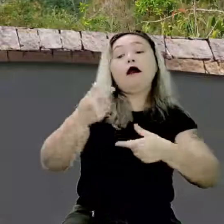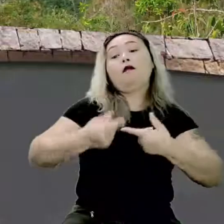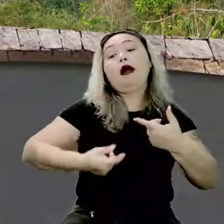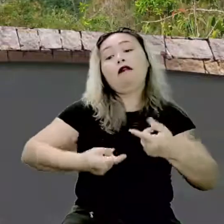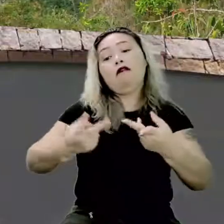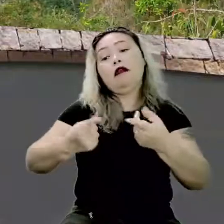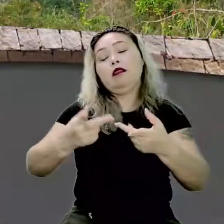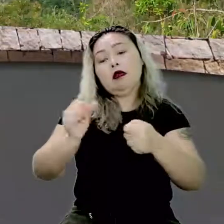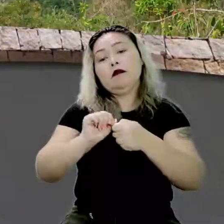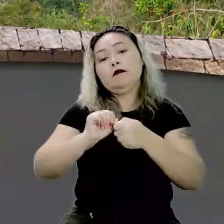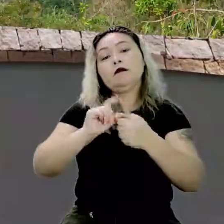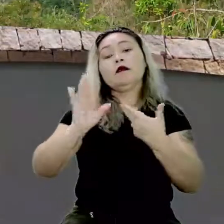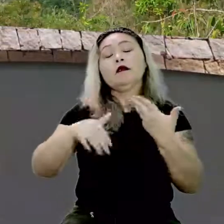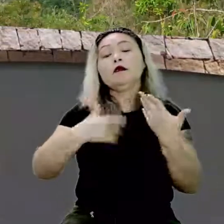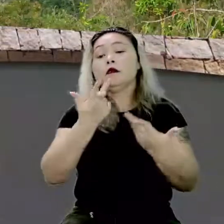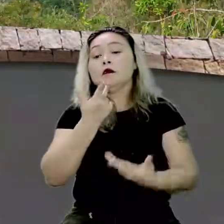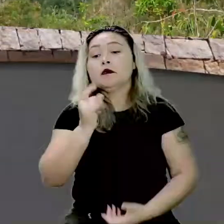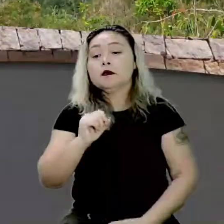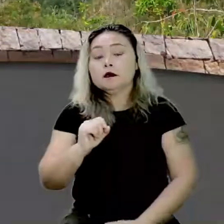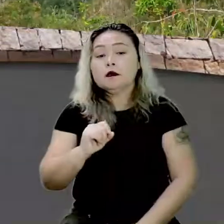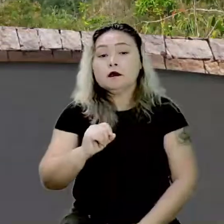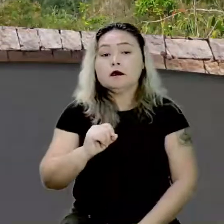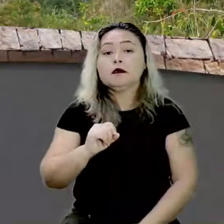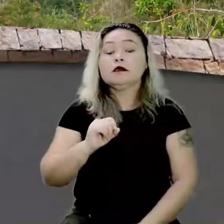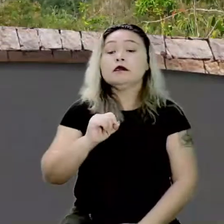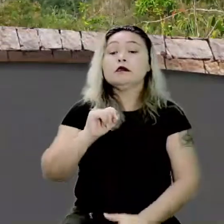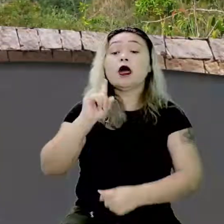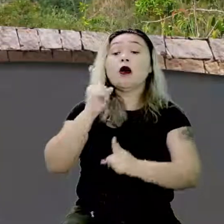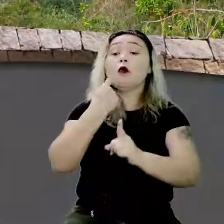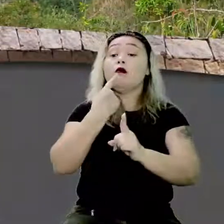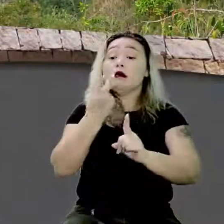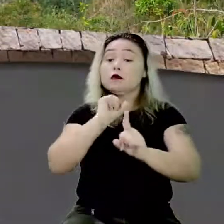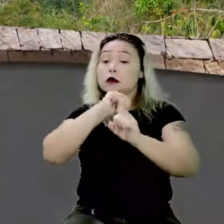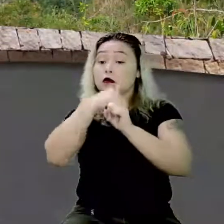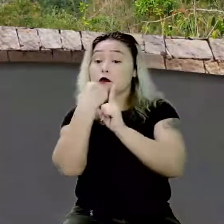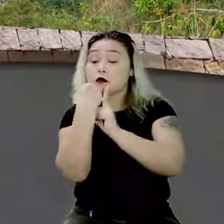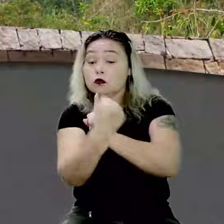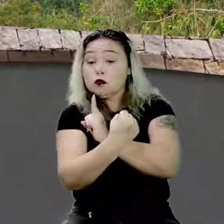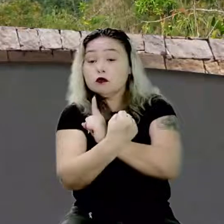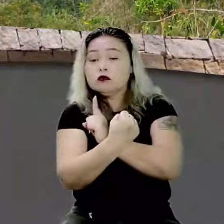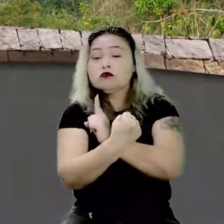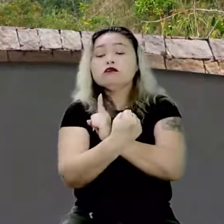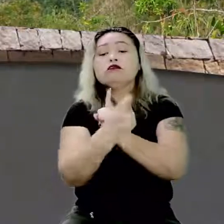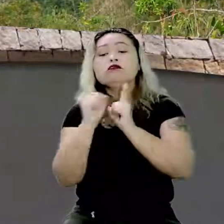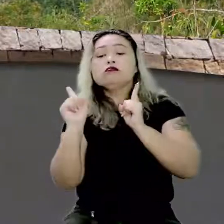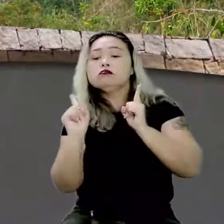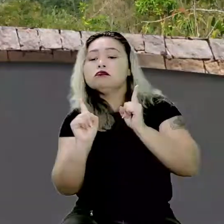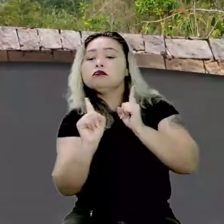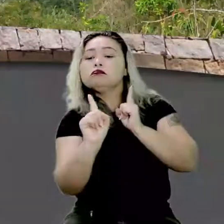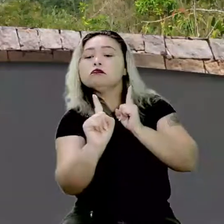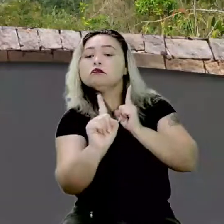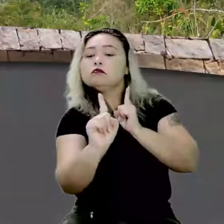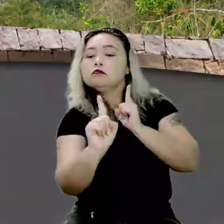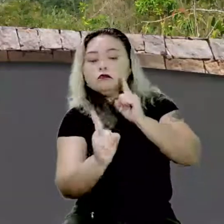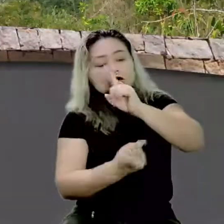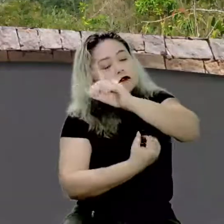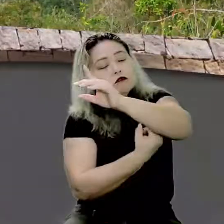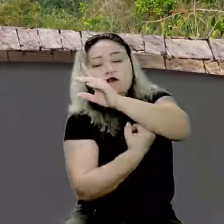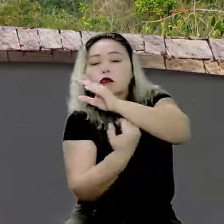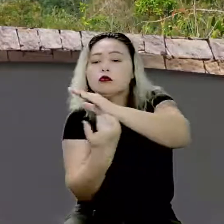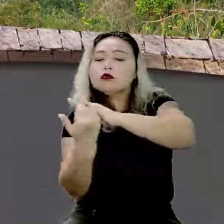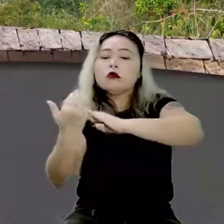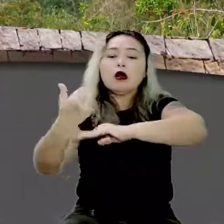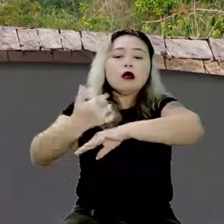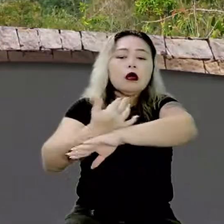Então, já estamos falando de uma sociedade interferindo no meio ambiente e que